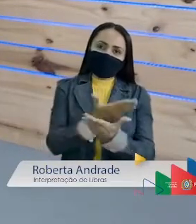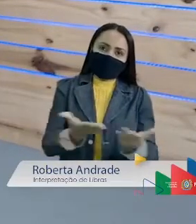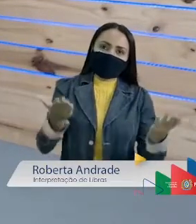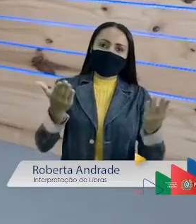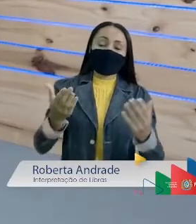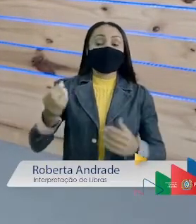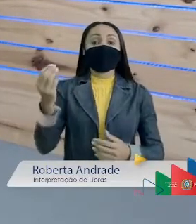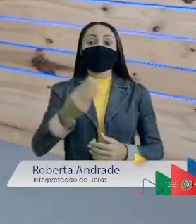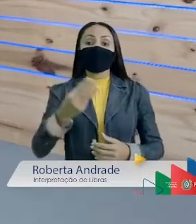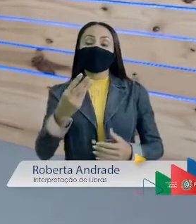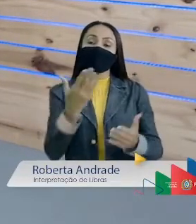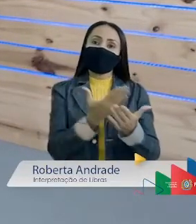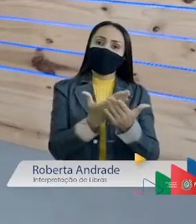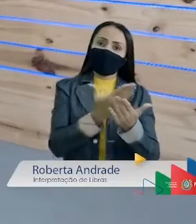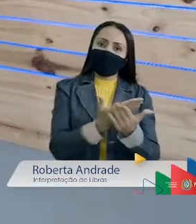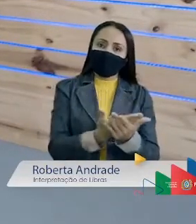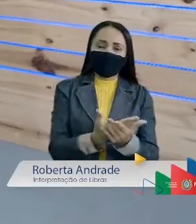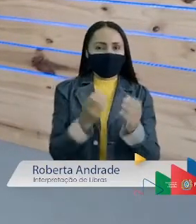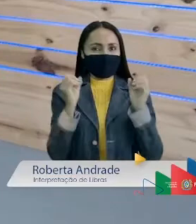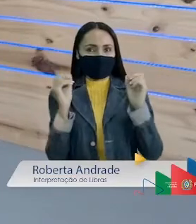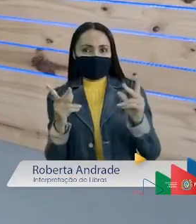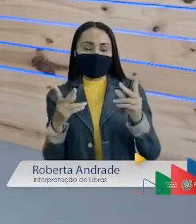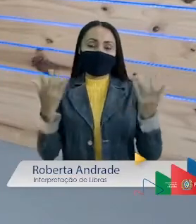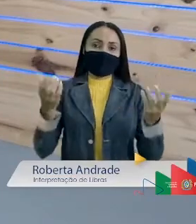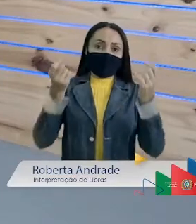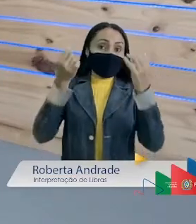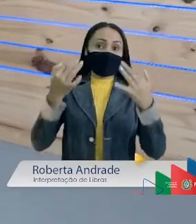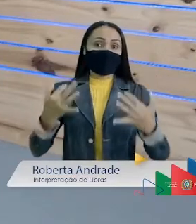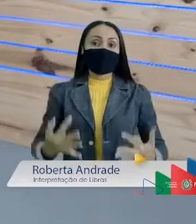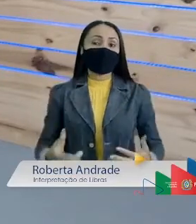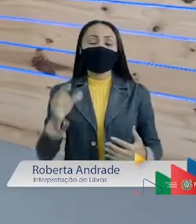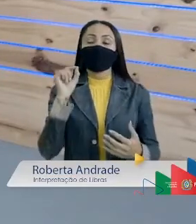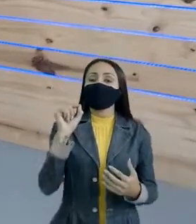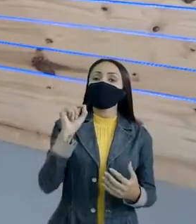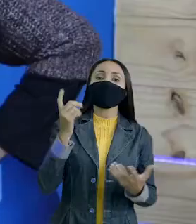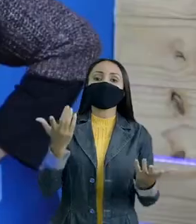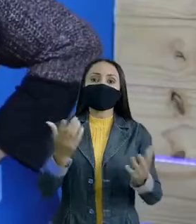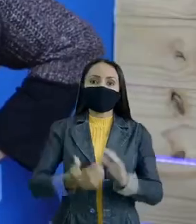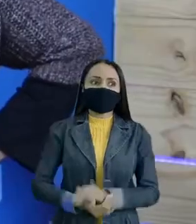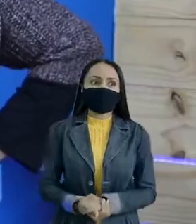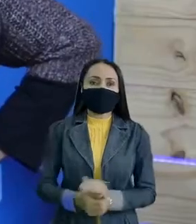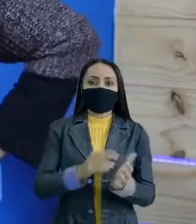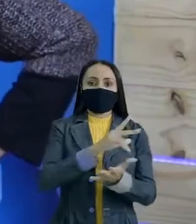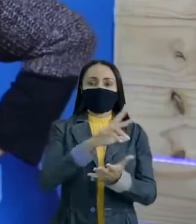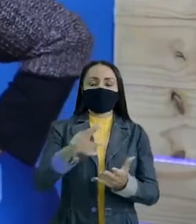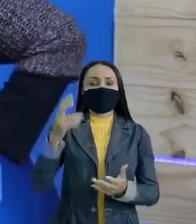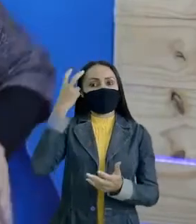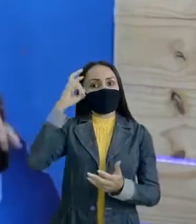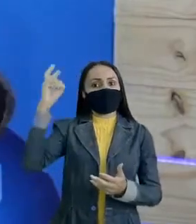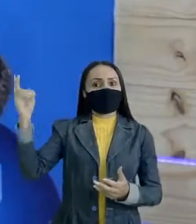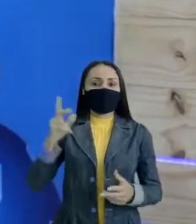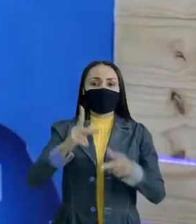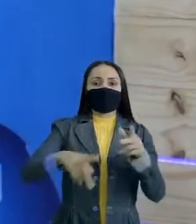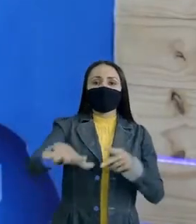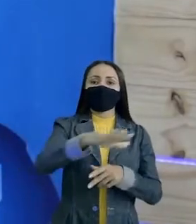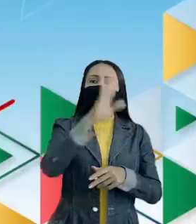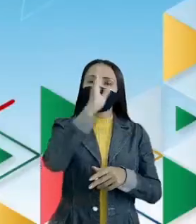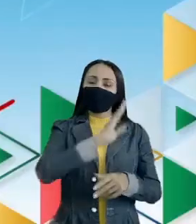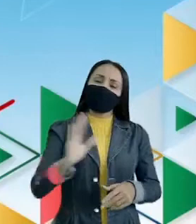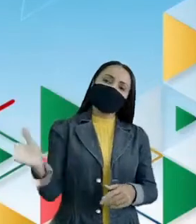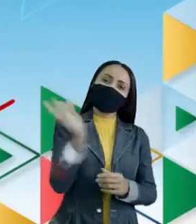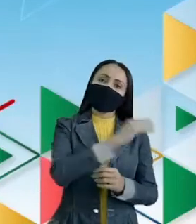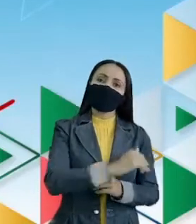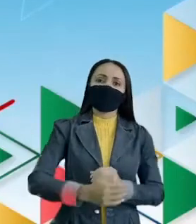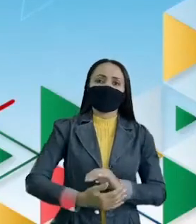nossa terceira aula, meus amores. E vamos falar de que hoje, Cotocos? Diversidade cultural da população brasileira. Bora